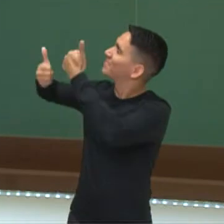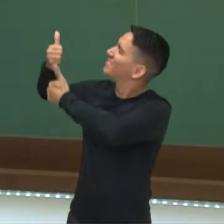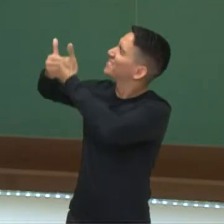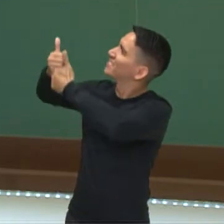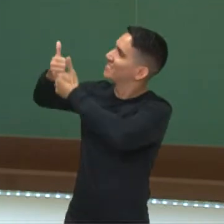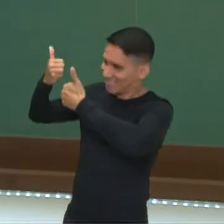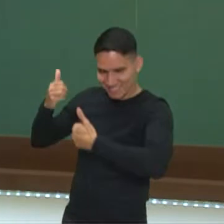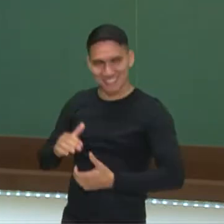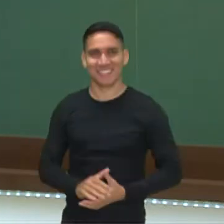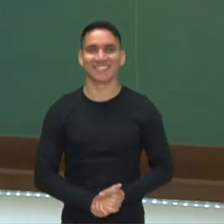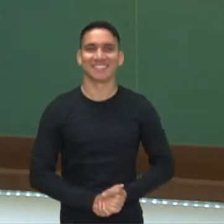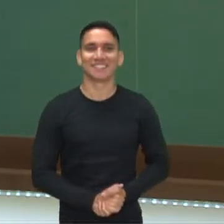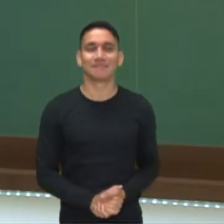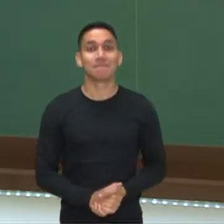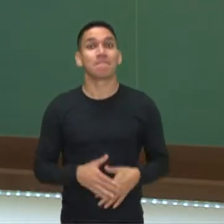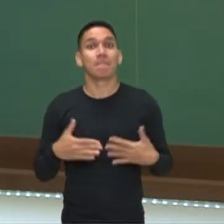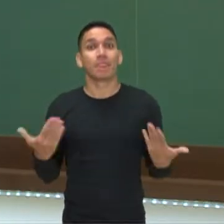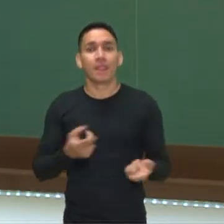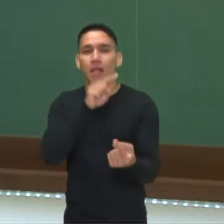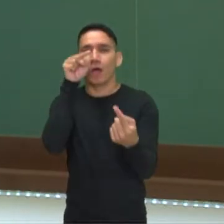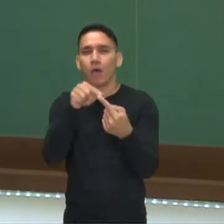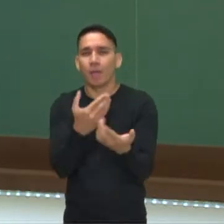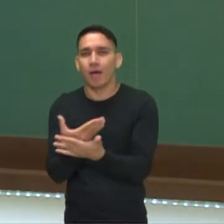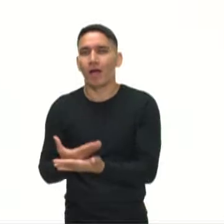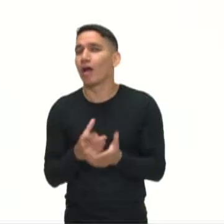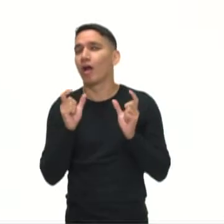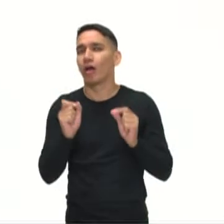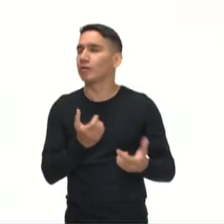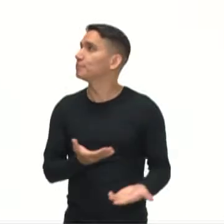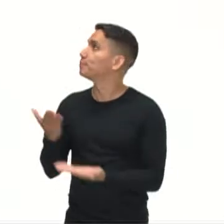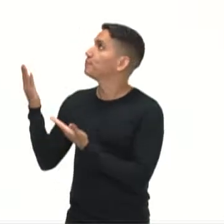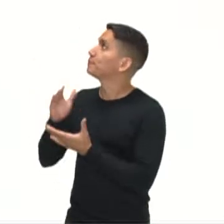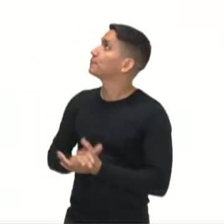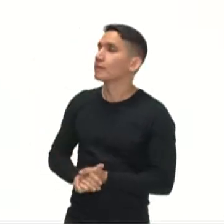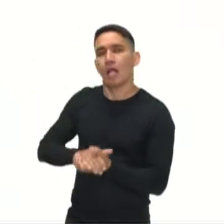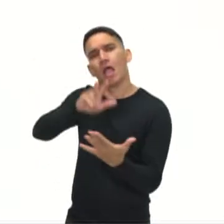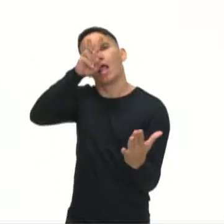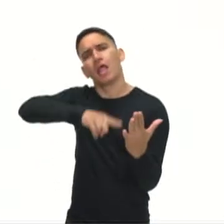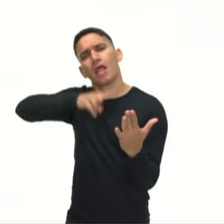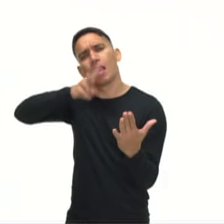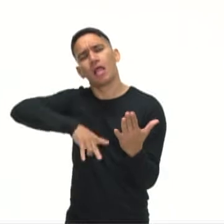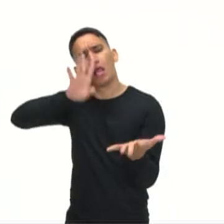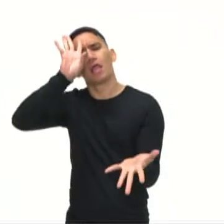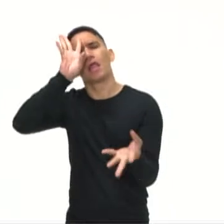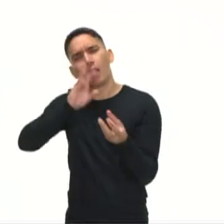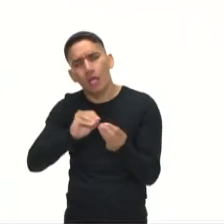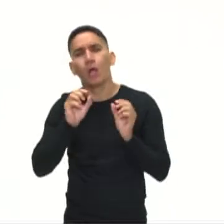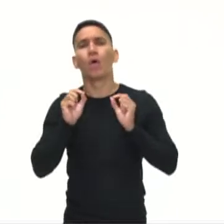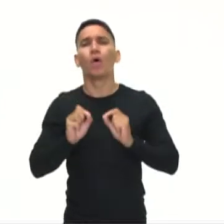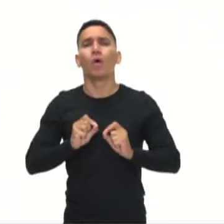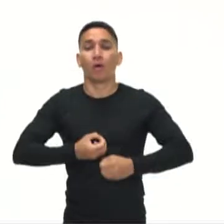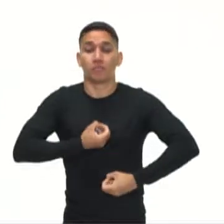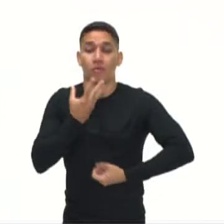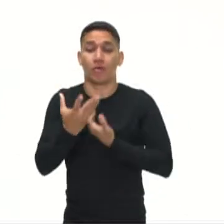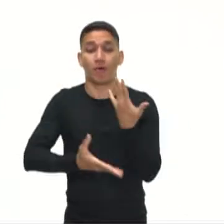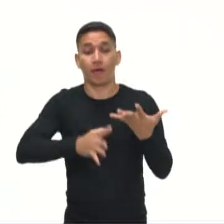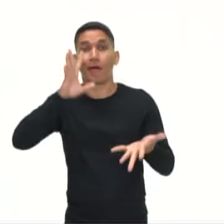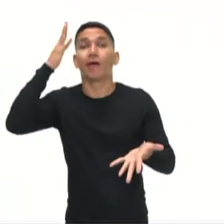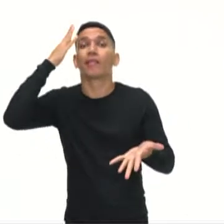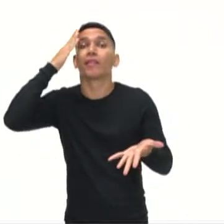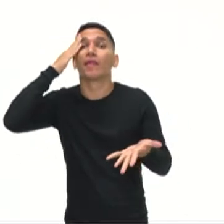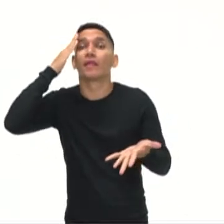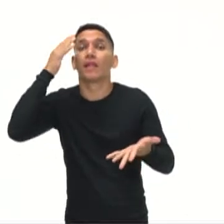Ézio? Nossos objetivos: ler e interpretar um poema, compreendendo as suas